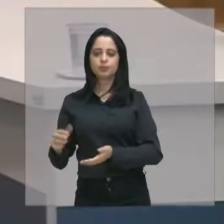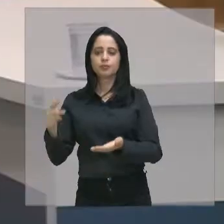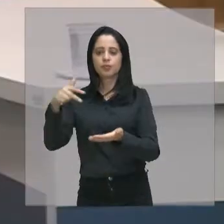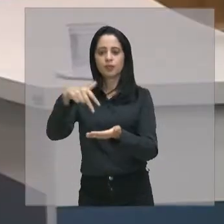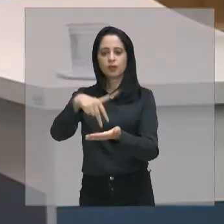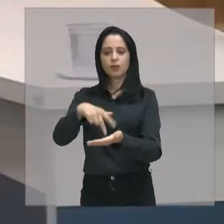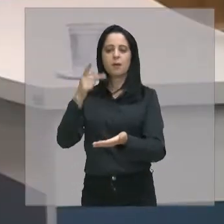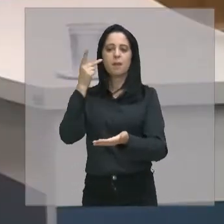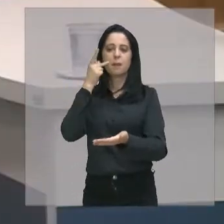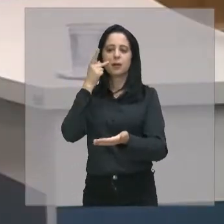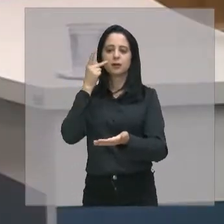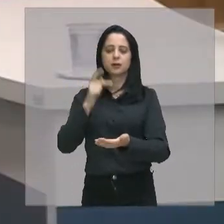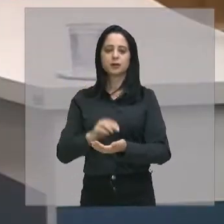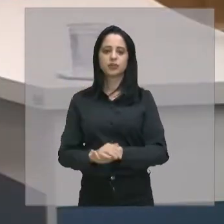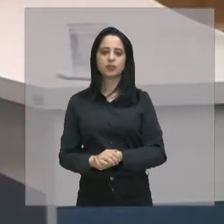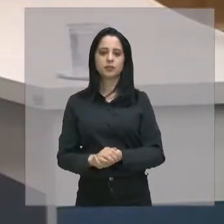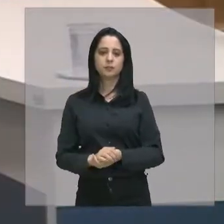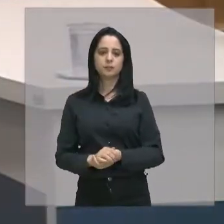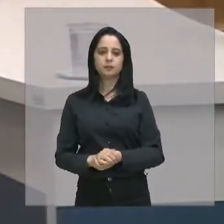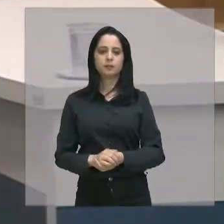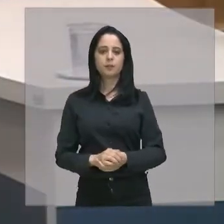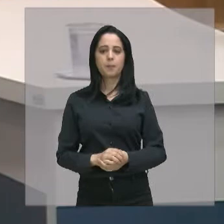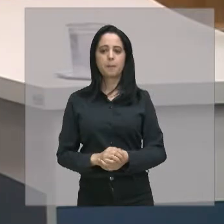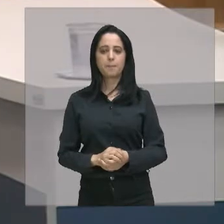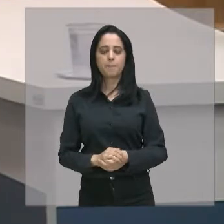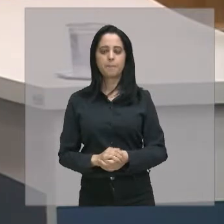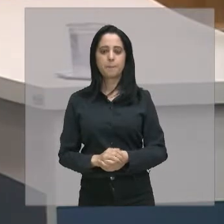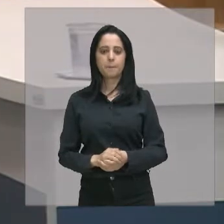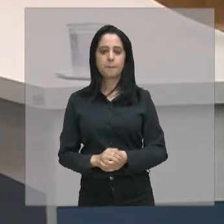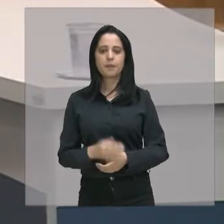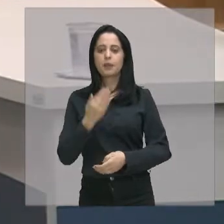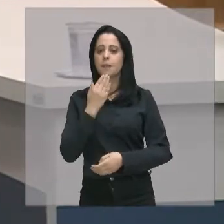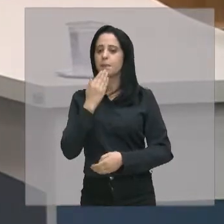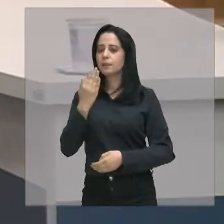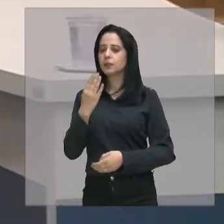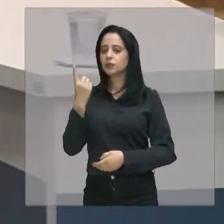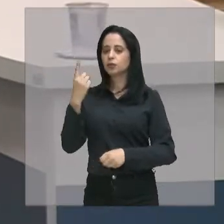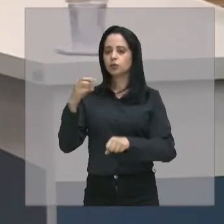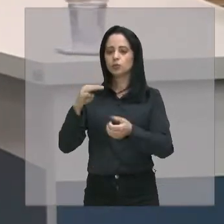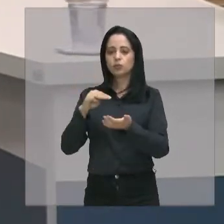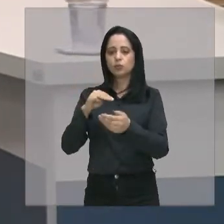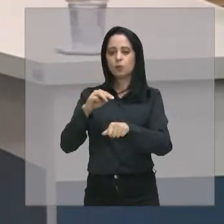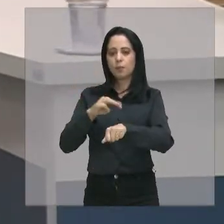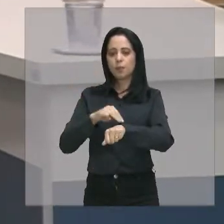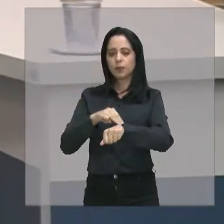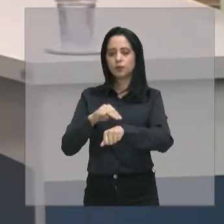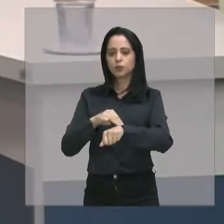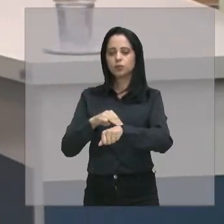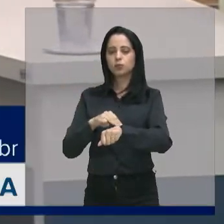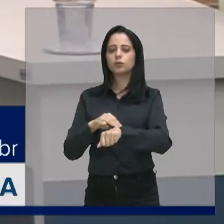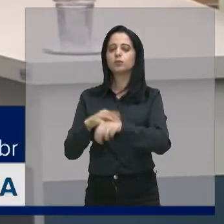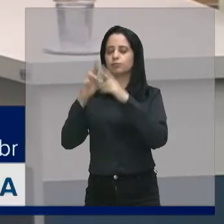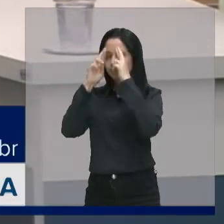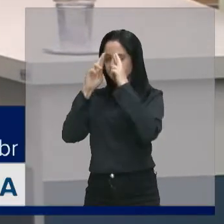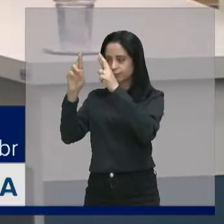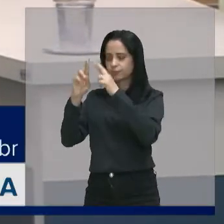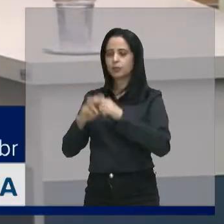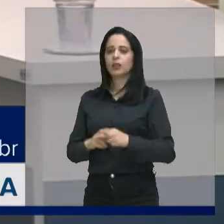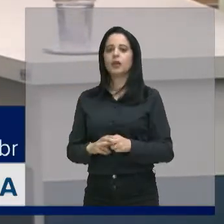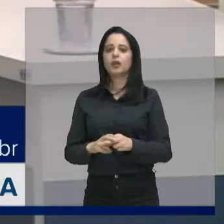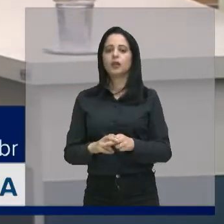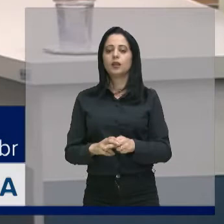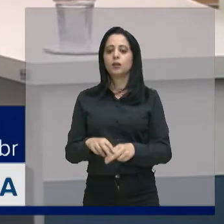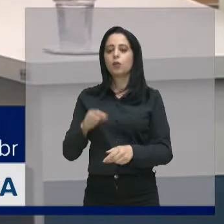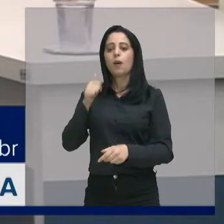Pascucci. Obrigado, senhor presidente. Eu gostaria também de solicitar um minuto de silêncio pelo passamento da senhora Marileide Correia Silva, de